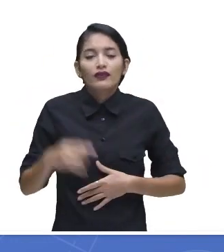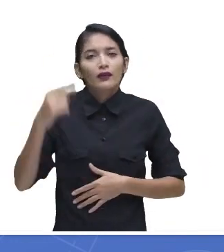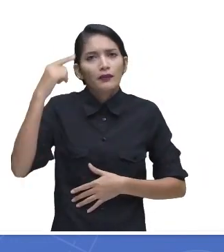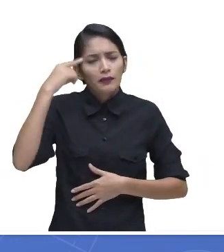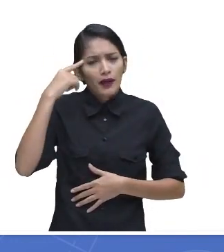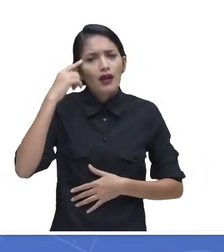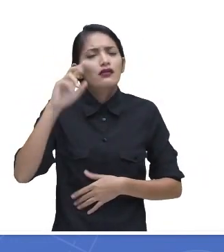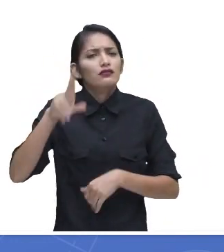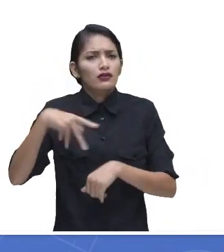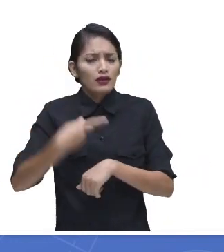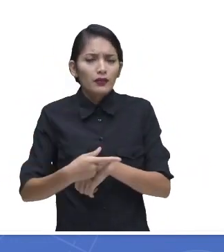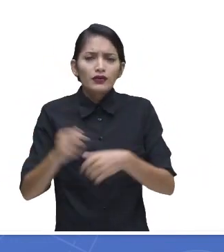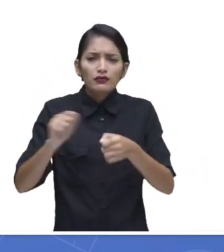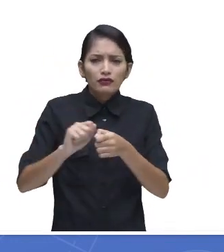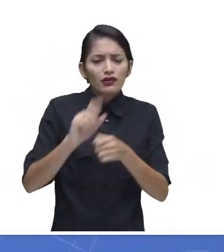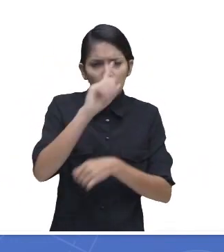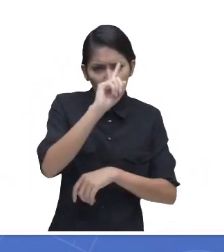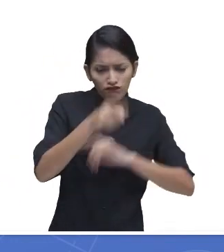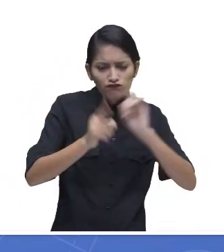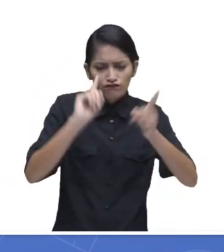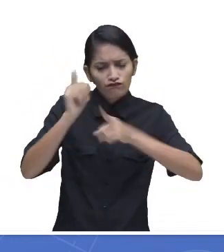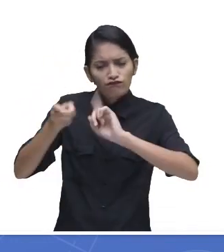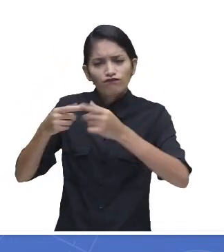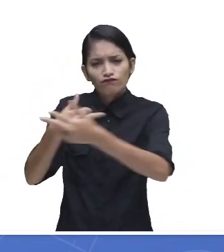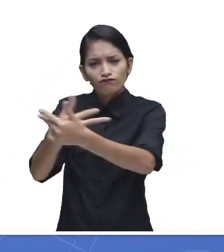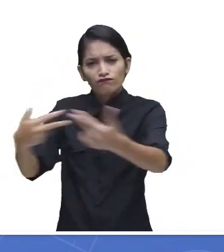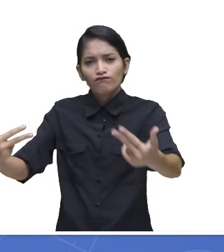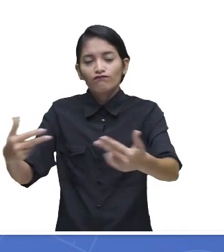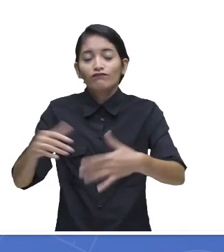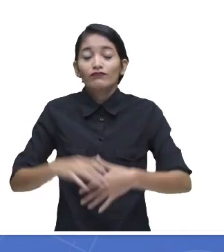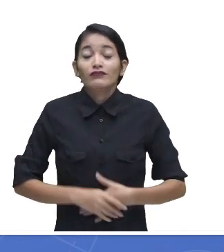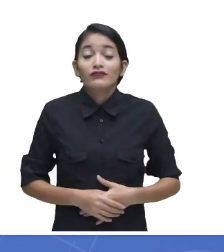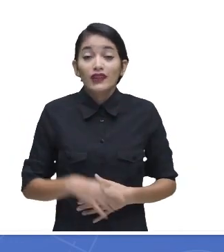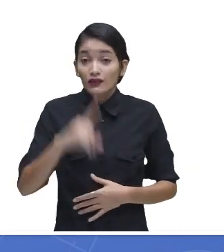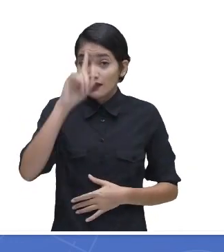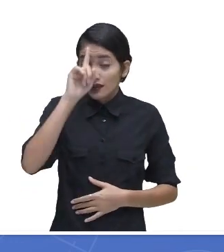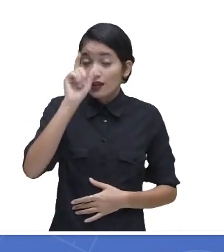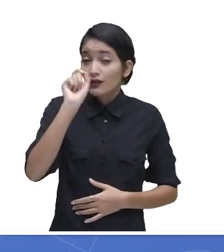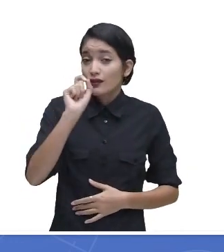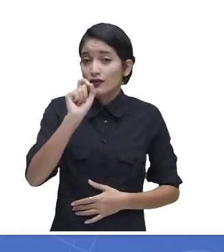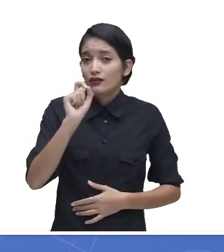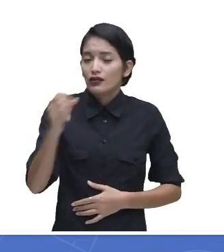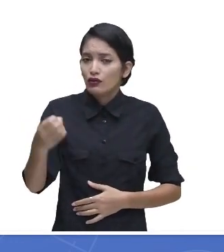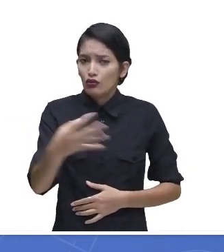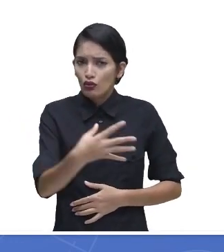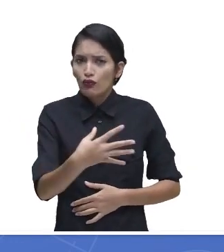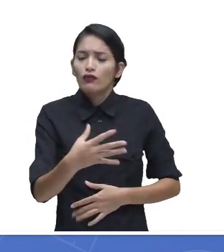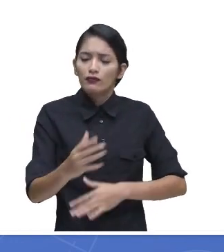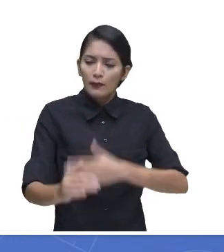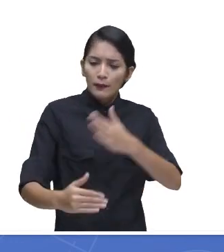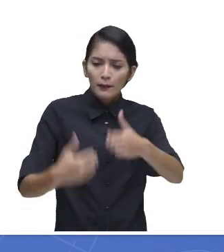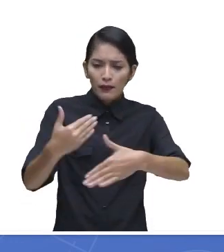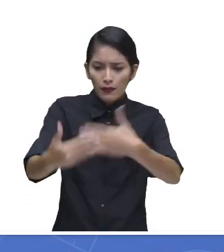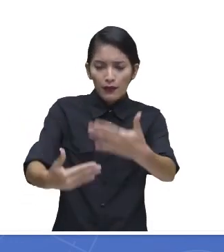age, que determina as coisas. Então, a ideia de modernidade tem a ideia de progresso,